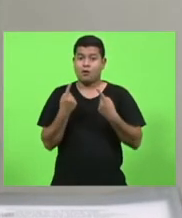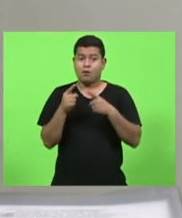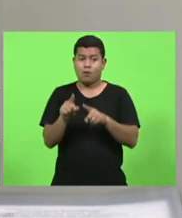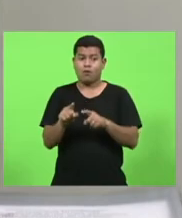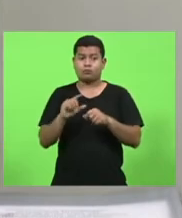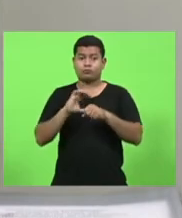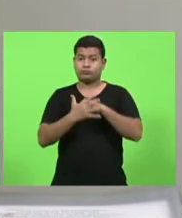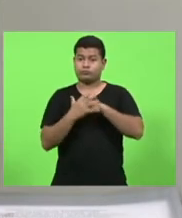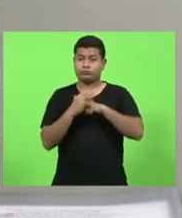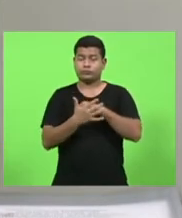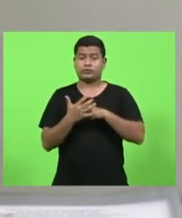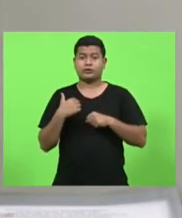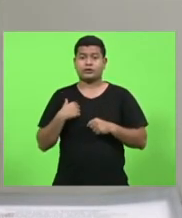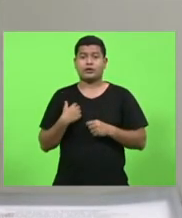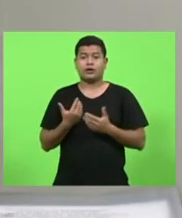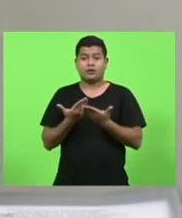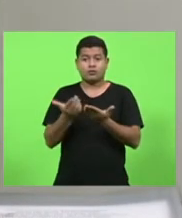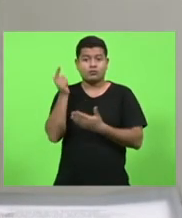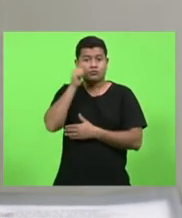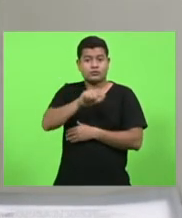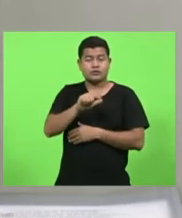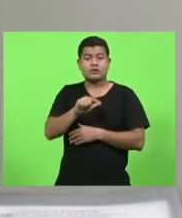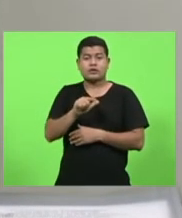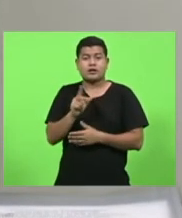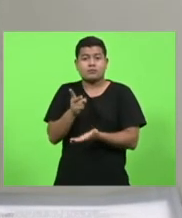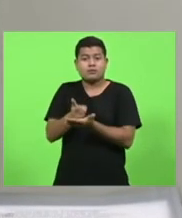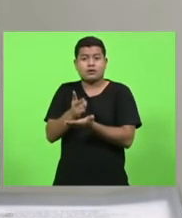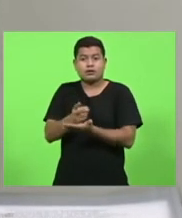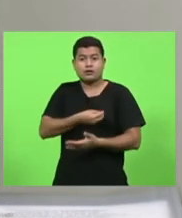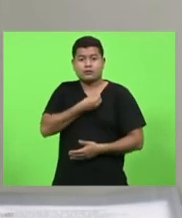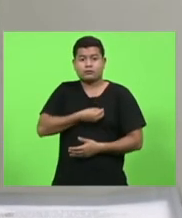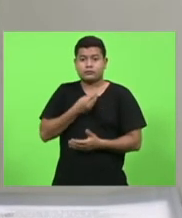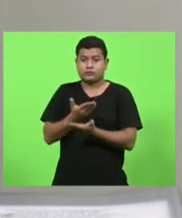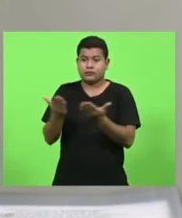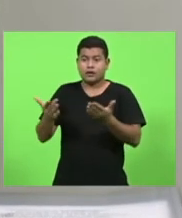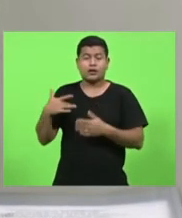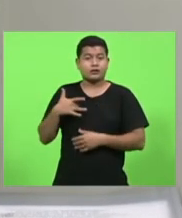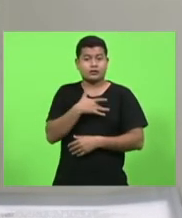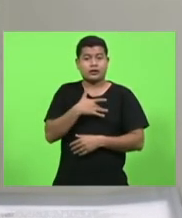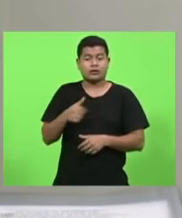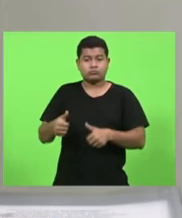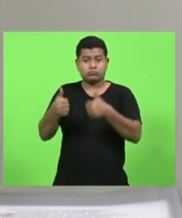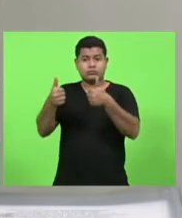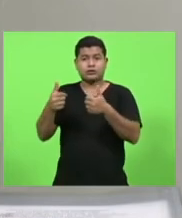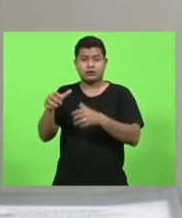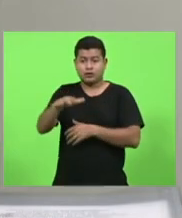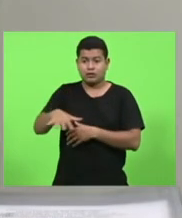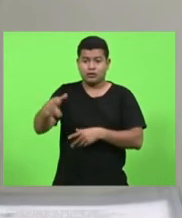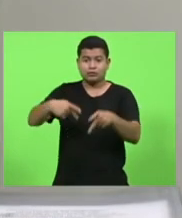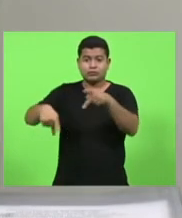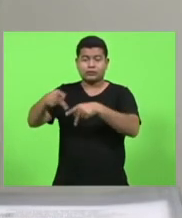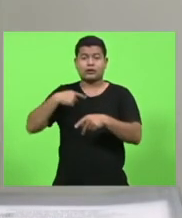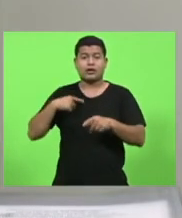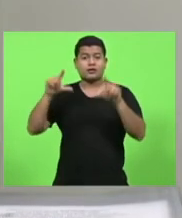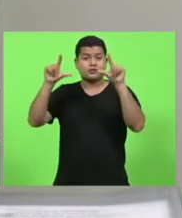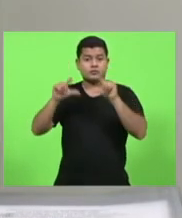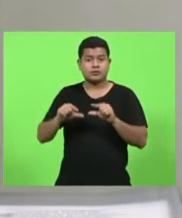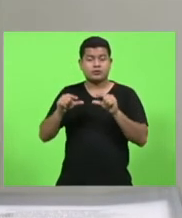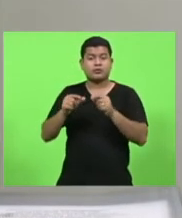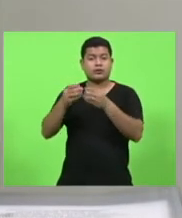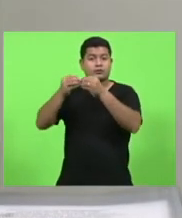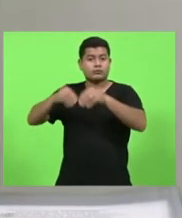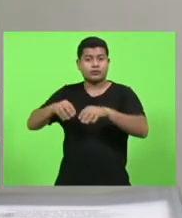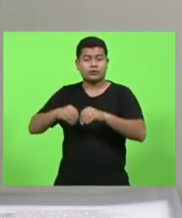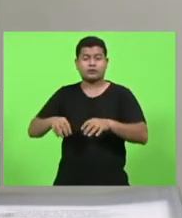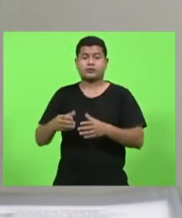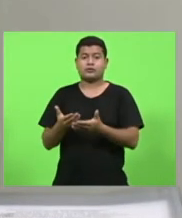de resguardar a saúde e a vida dessa população e minimizar os impactos da pandemia no cenário